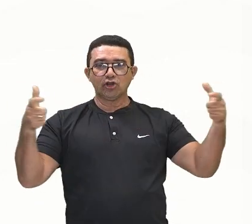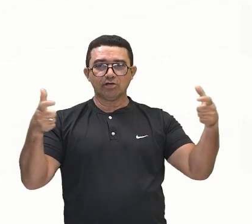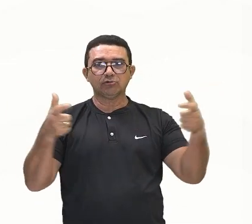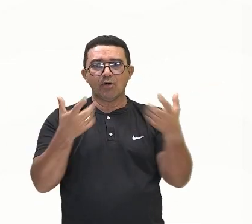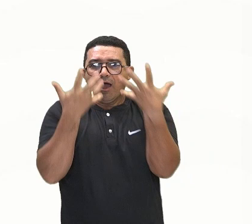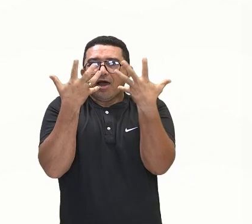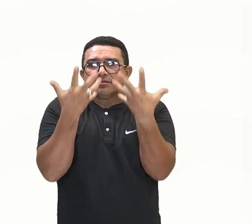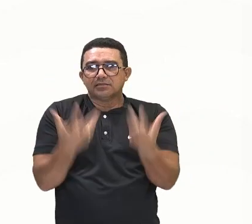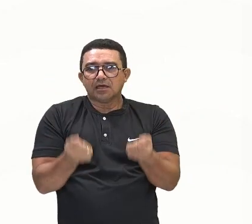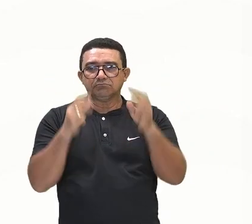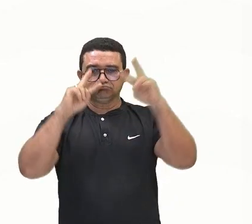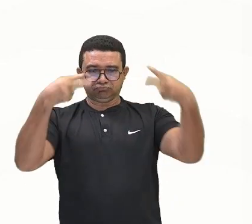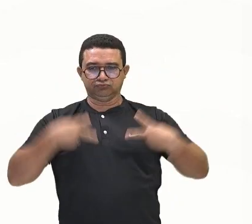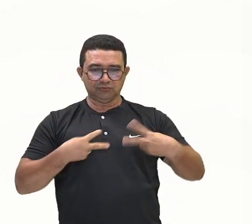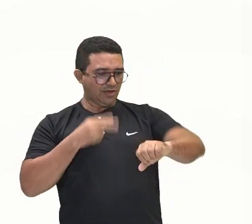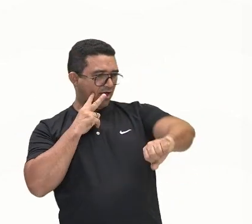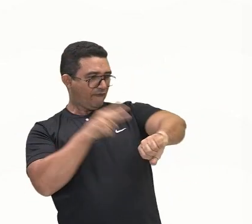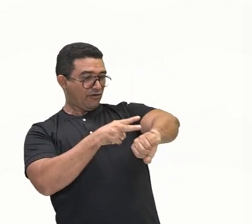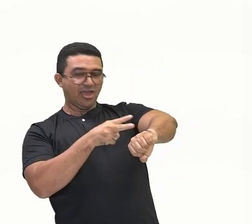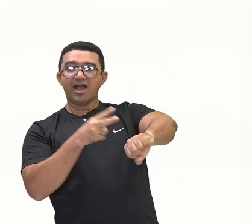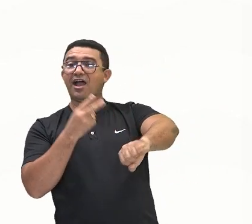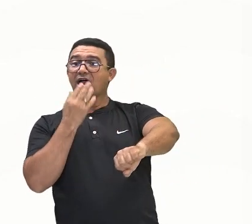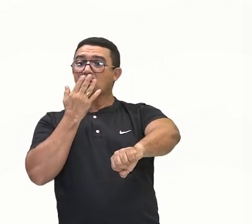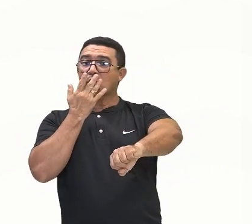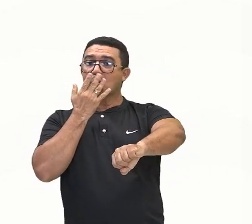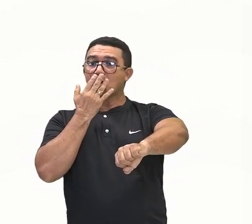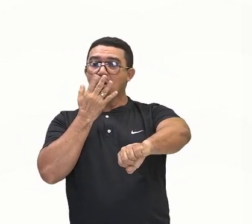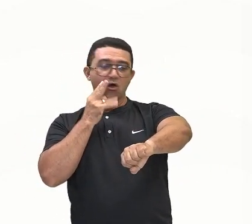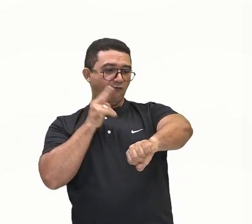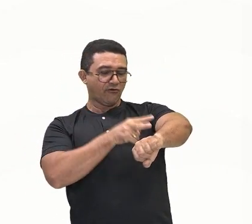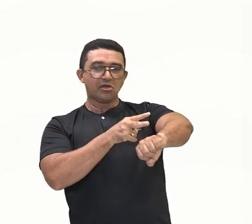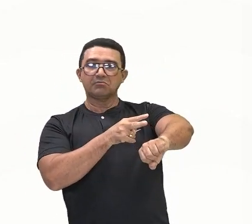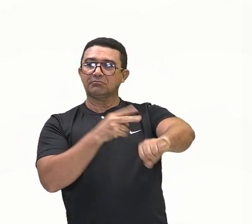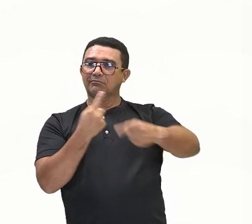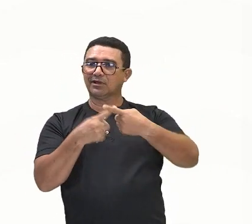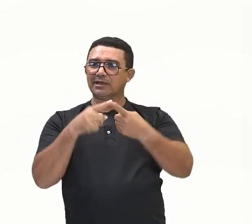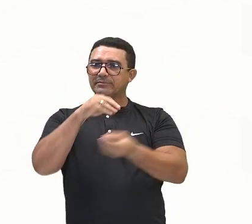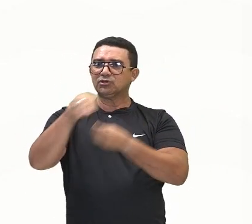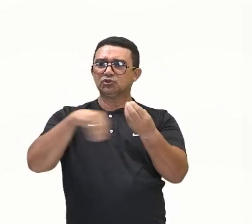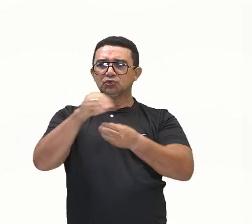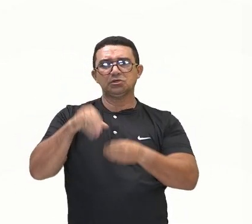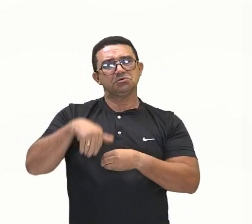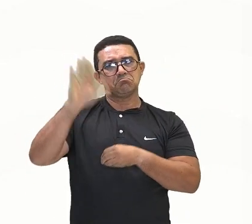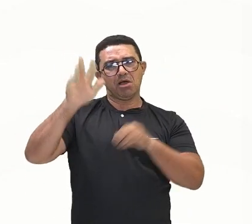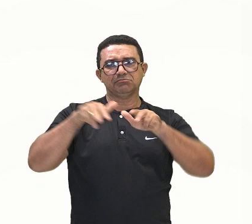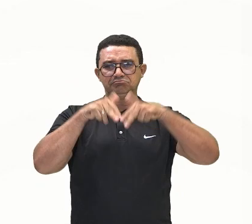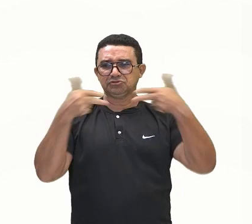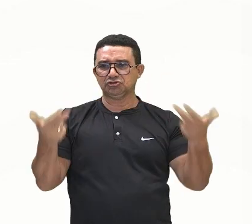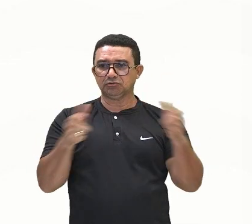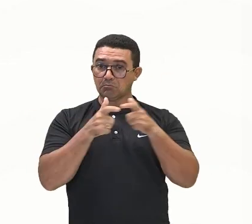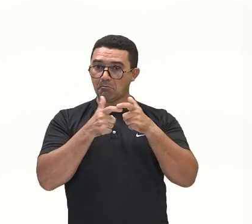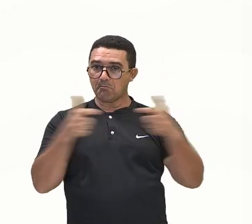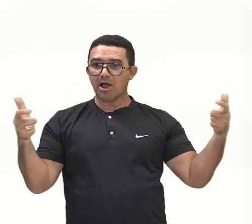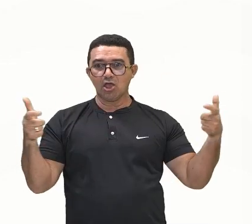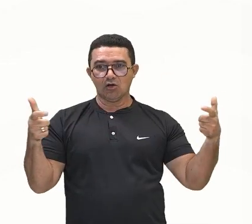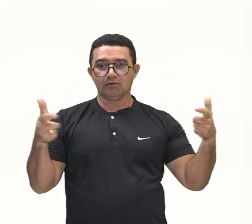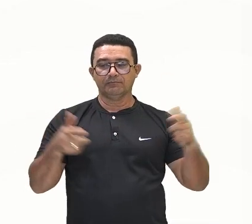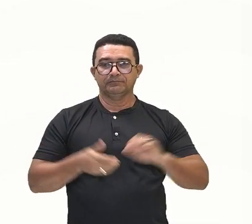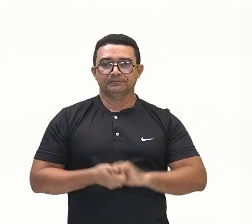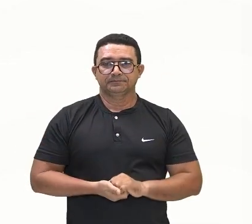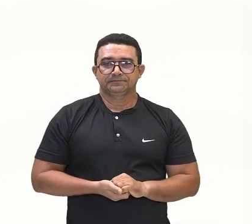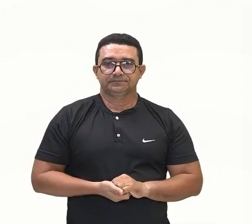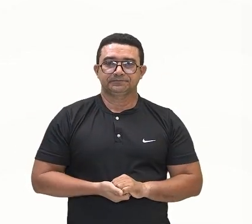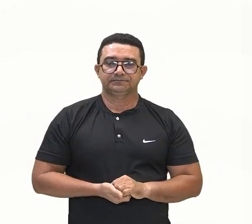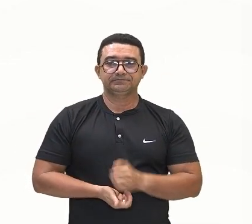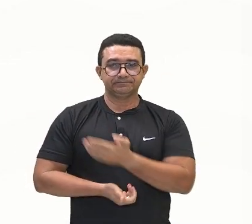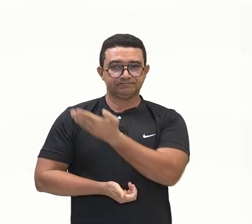de acordo com o IBGE, seria a mistura de uma ou mais etnias. Certinho? E a gente verifica agora como é